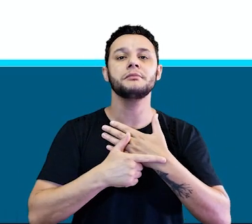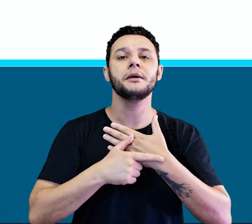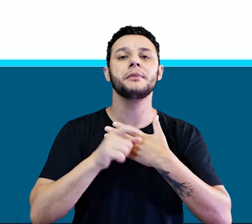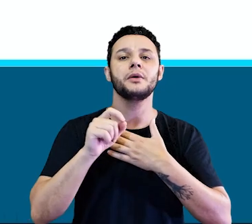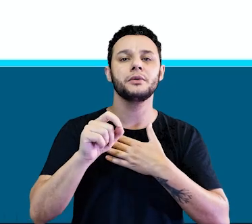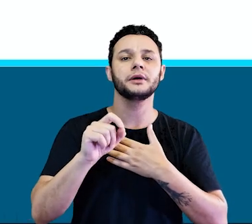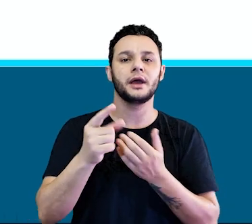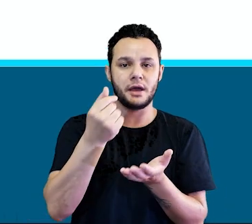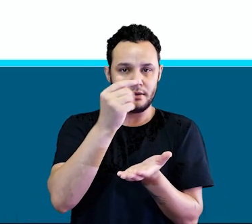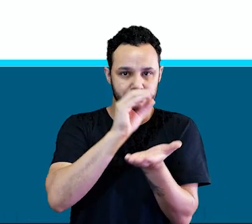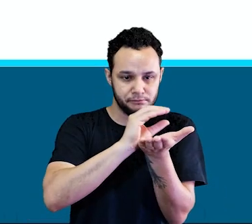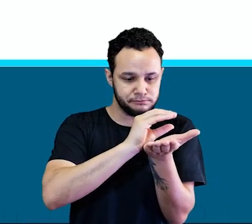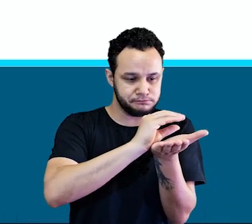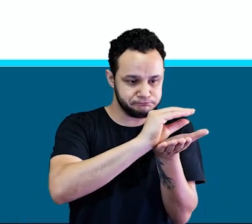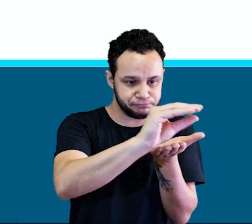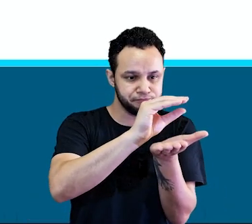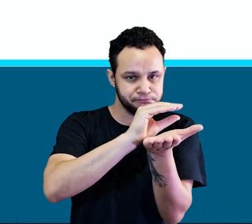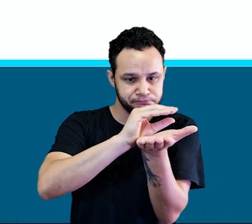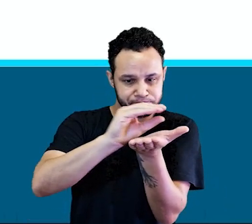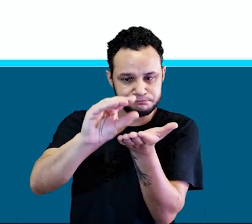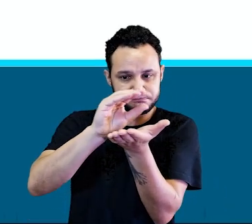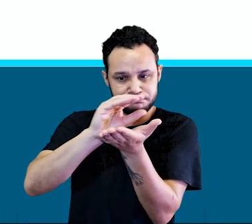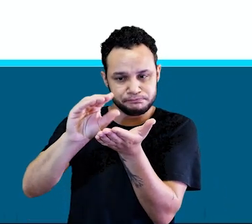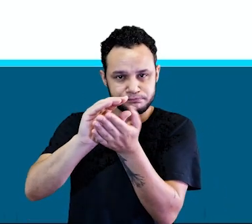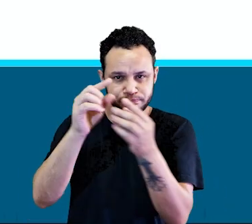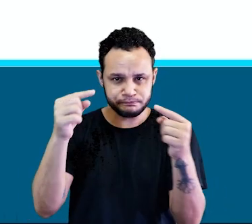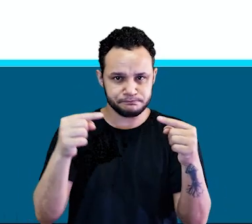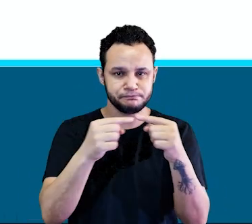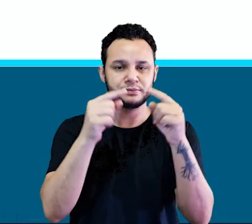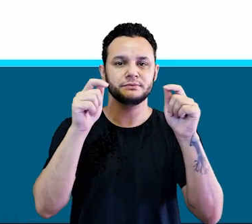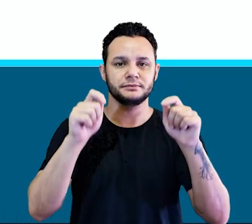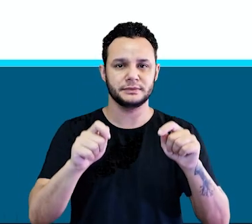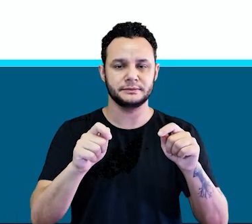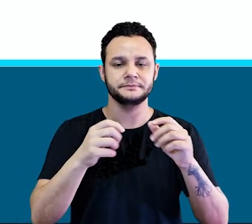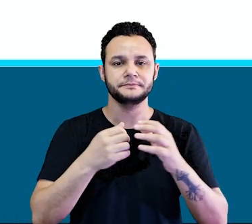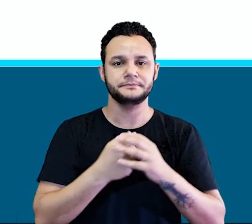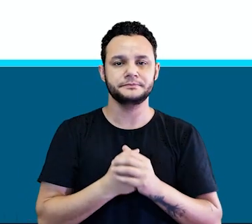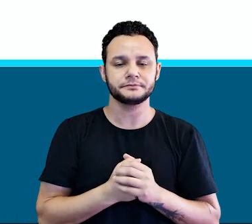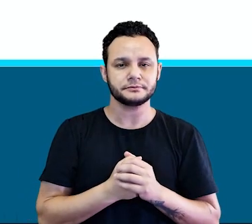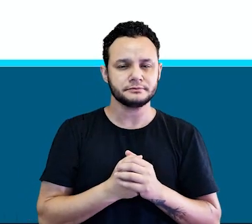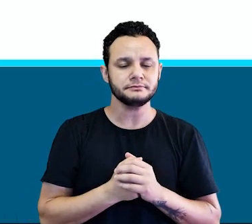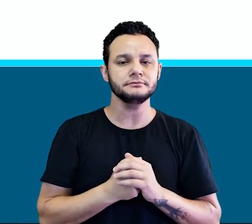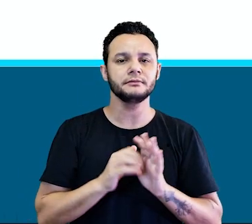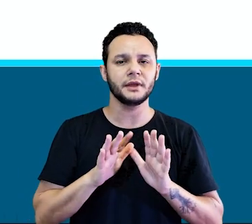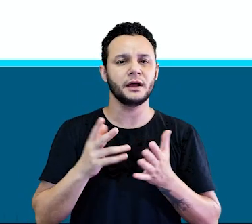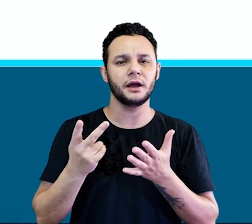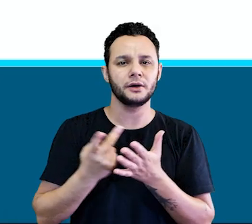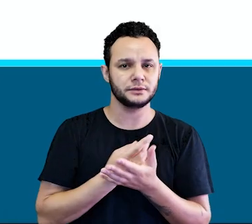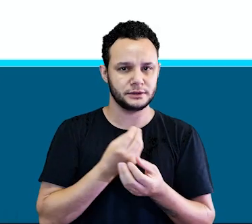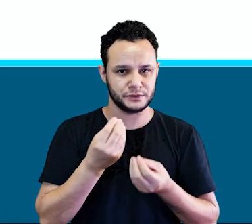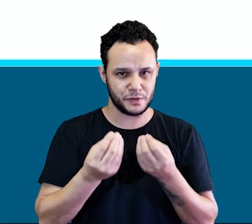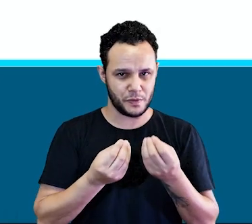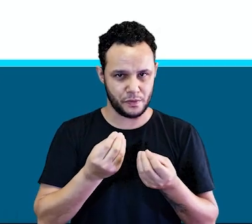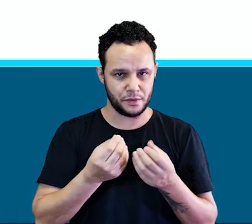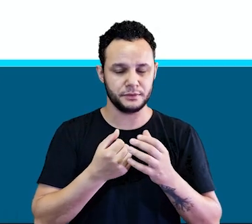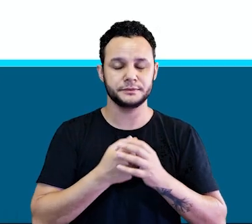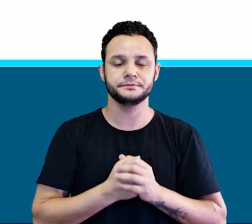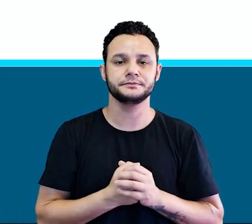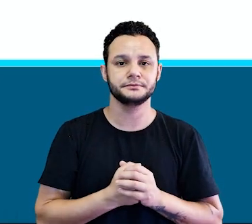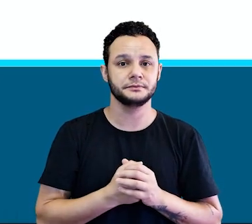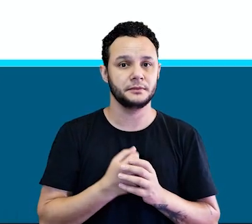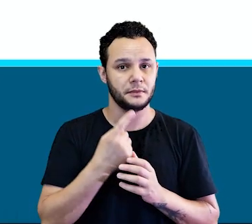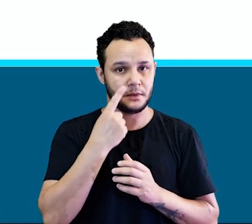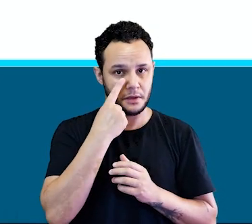redistributivo e supletivo em relação ao financiamento, tá? Então, vamos ver como é que isso acontece. A gente tem